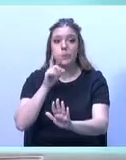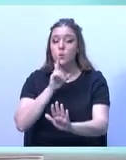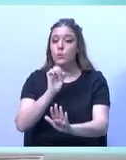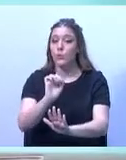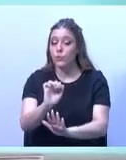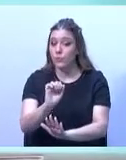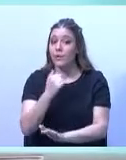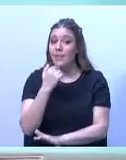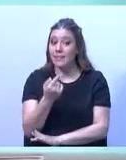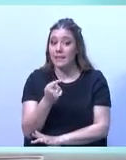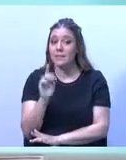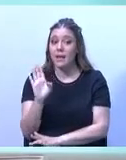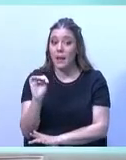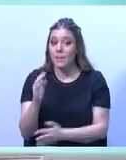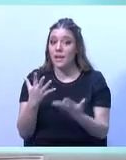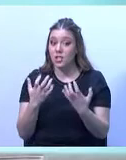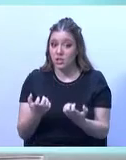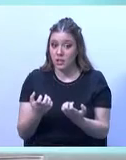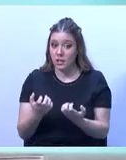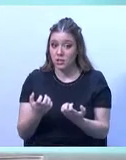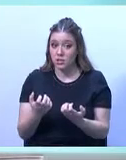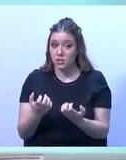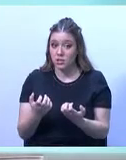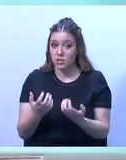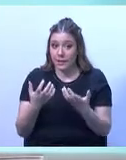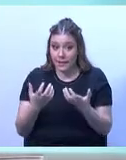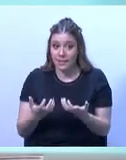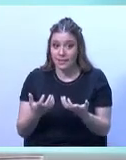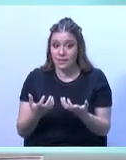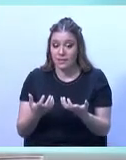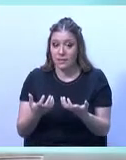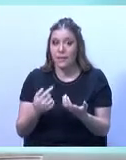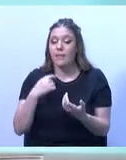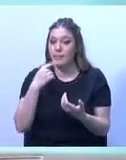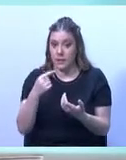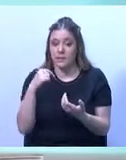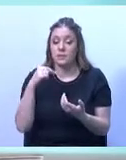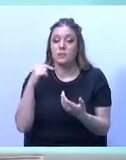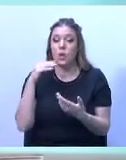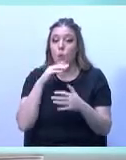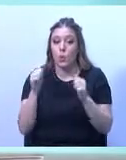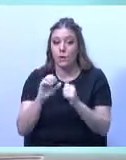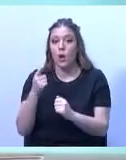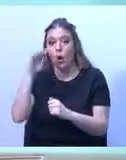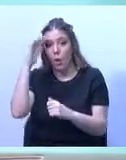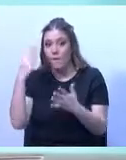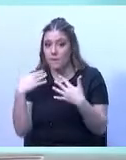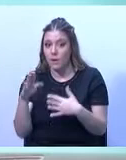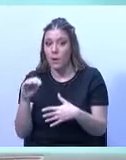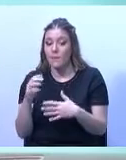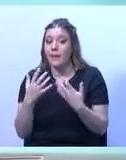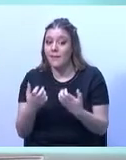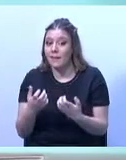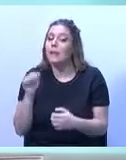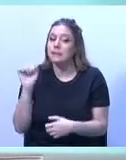tinha os pés quentes, foi isso? Como? Disse que tinha, tanto no inverno como no verão, os pés muito quentes.